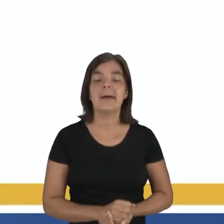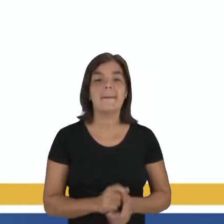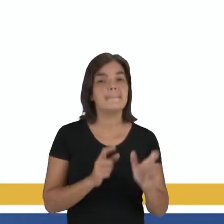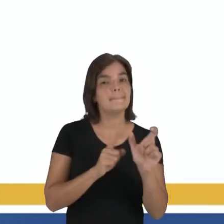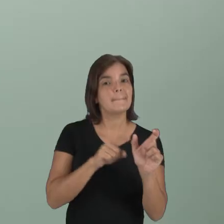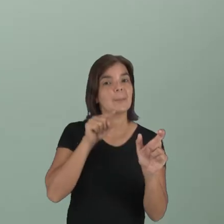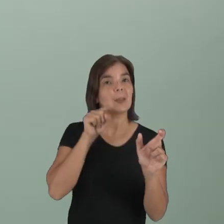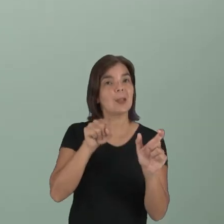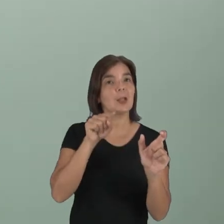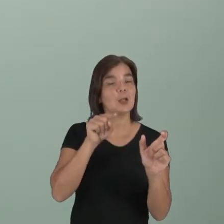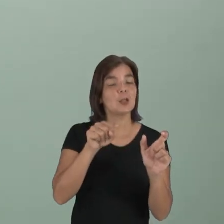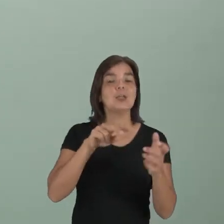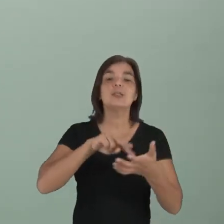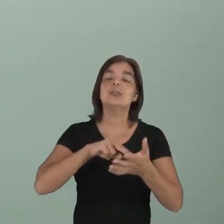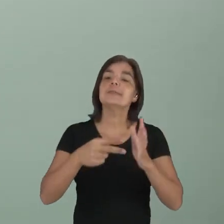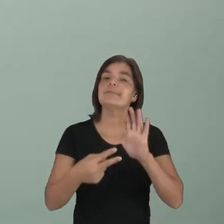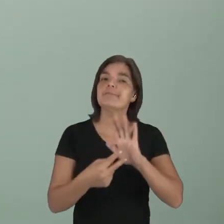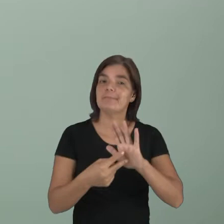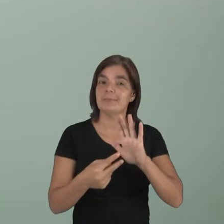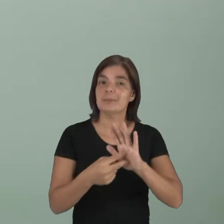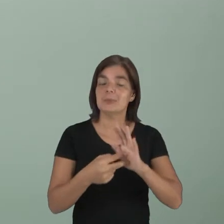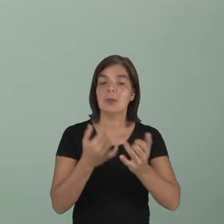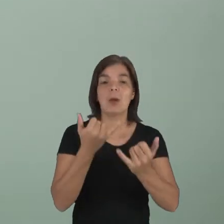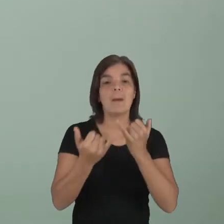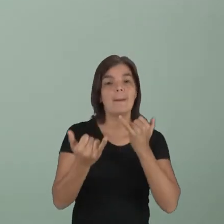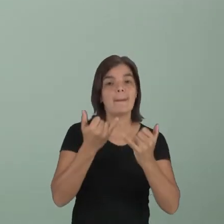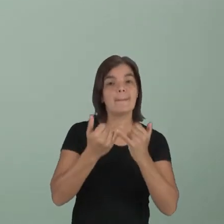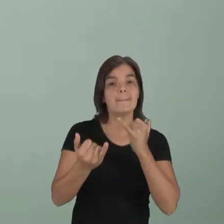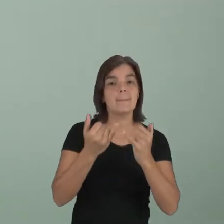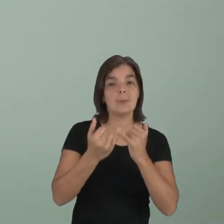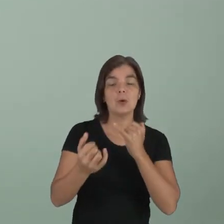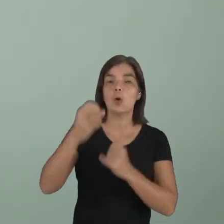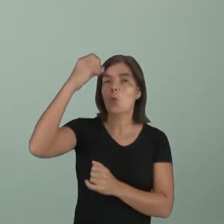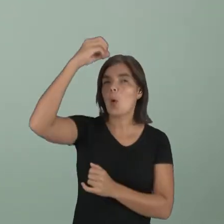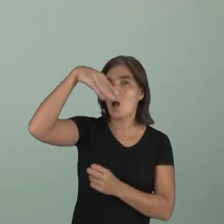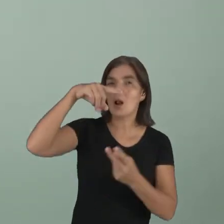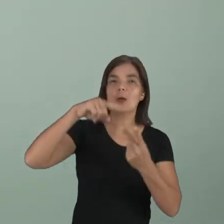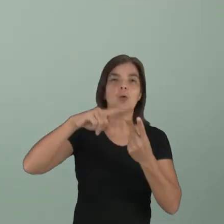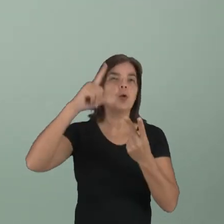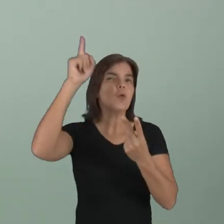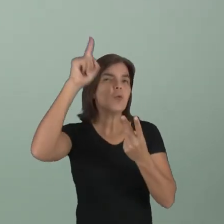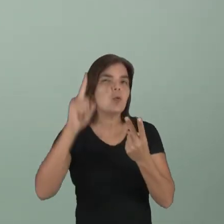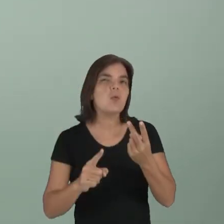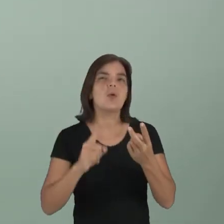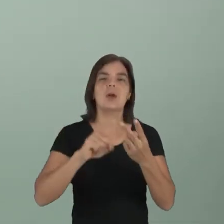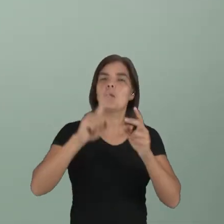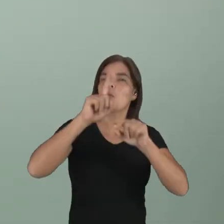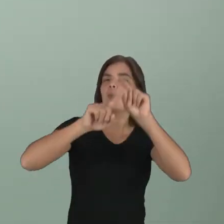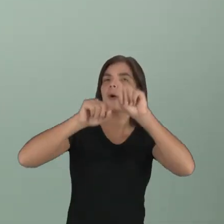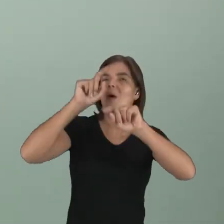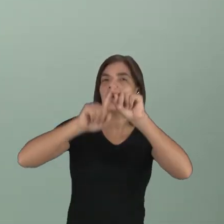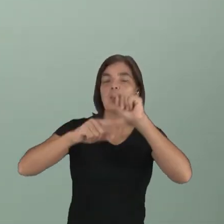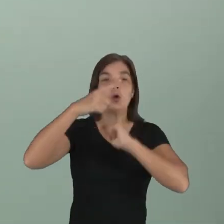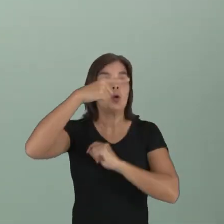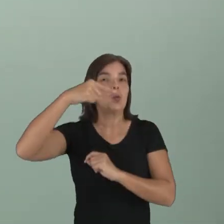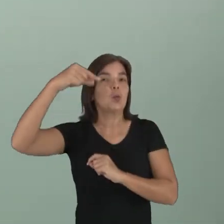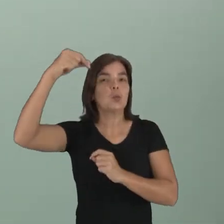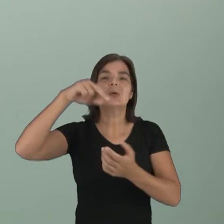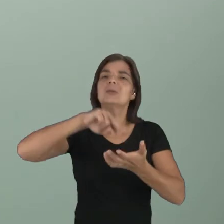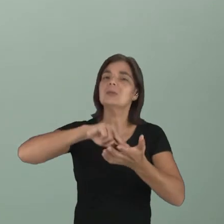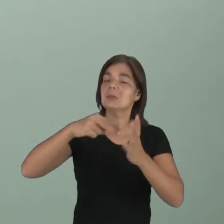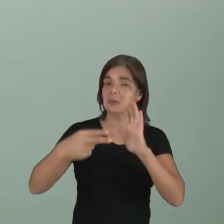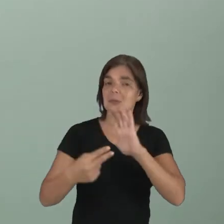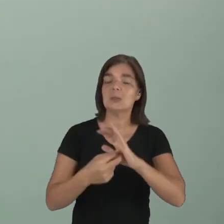a palavra você, está sendo feita semelhança com a luz, com o raio, com a estrela, com o luar. Isso